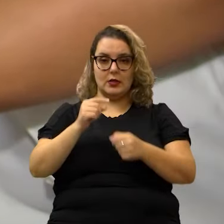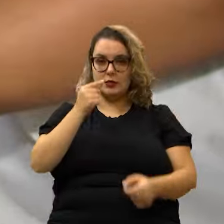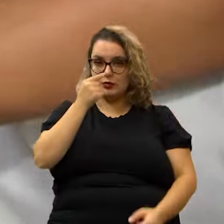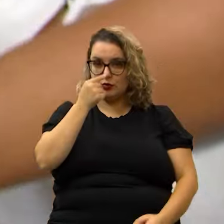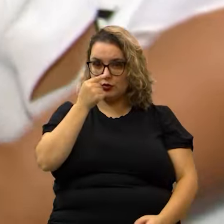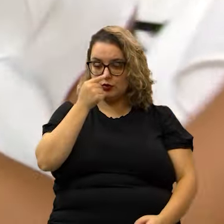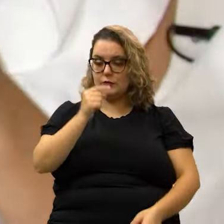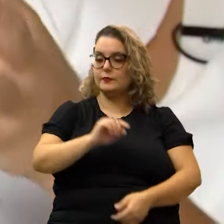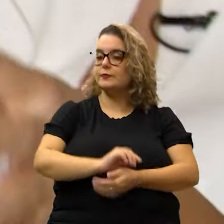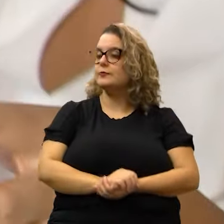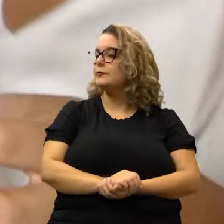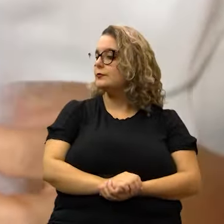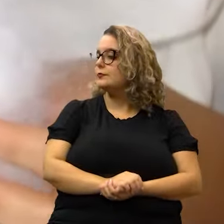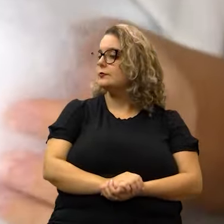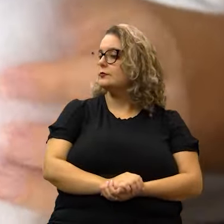narizinho,